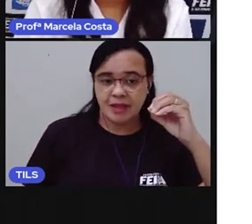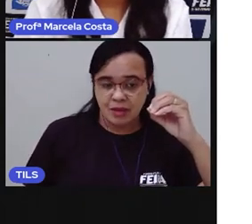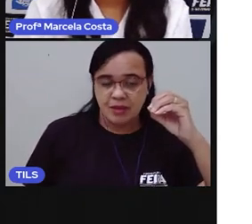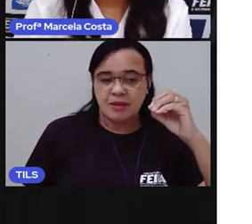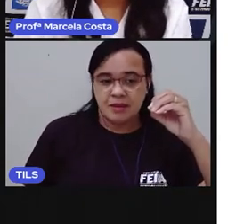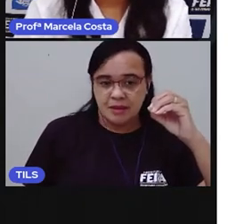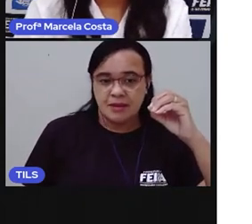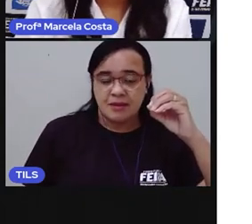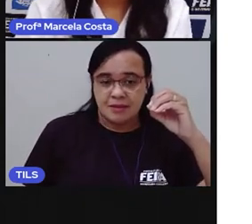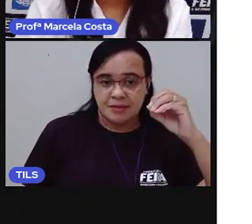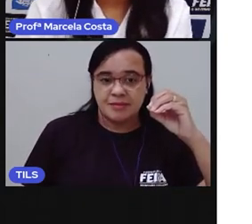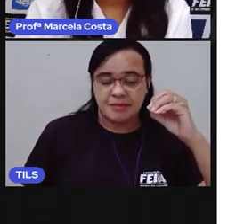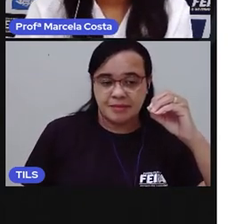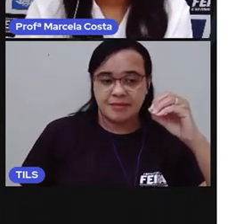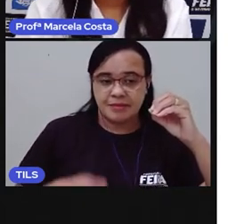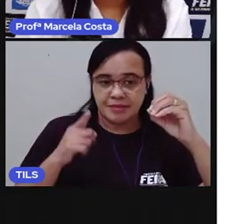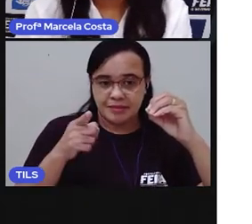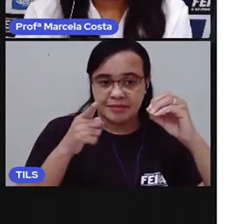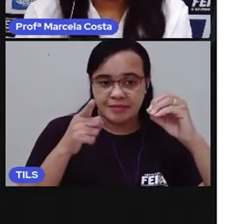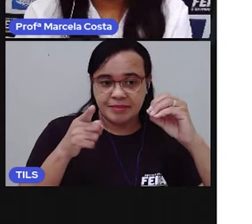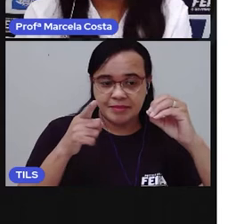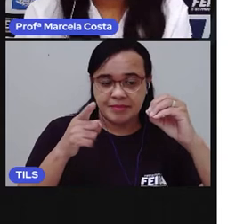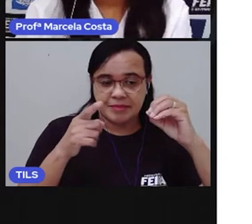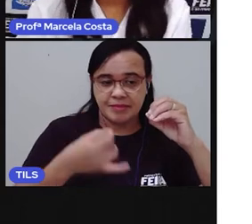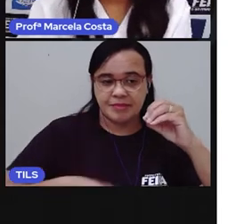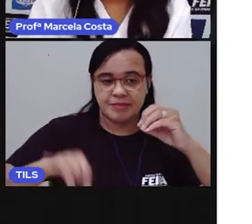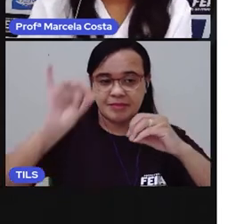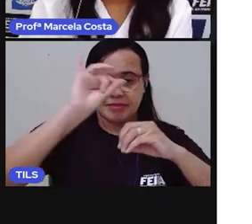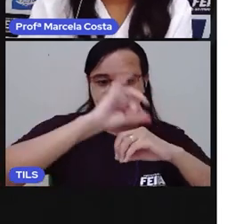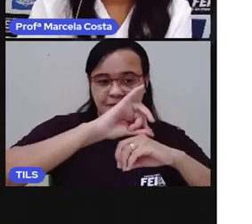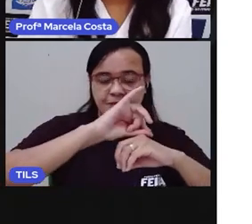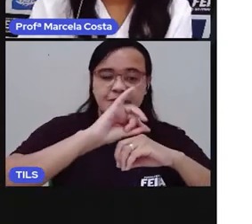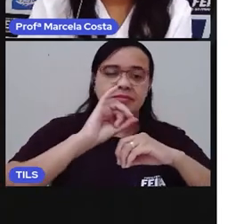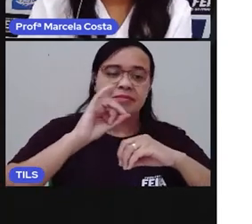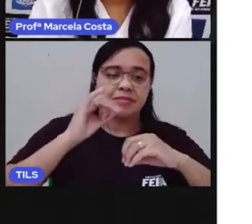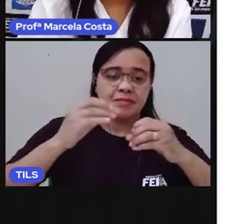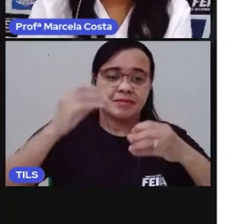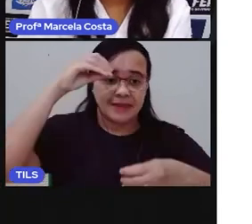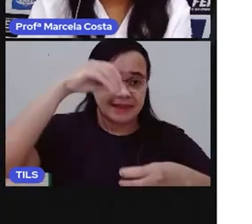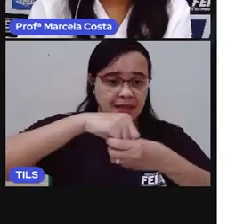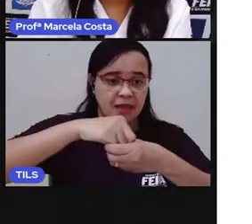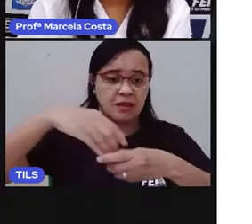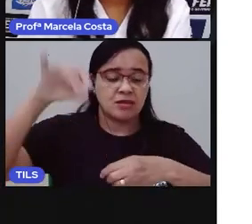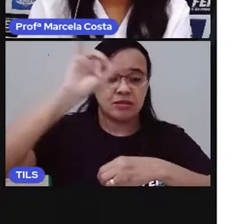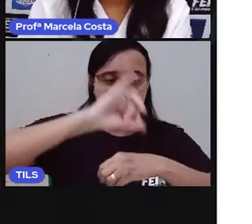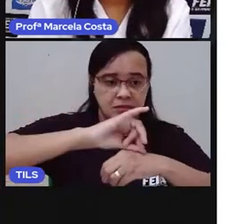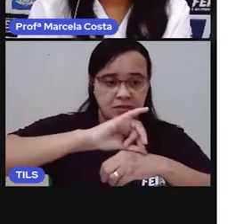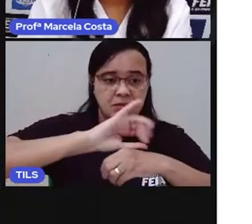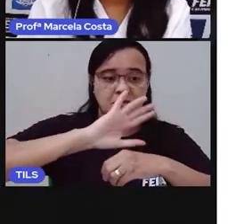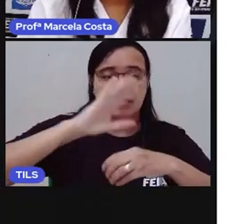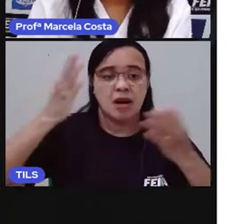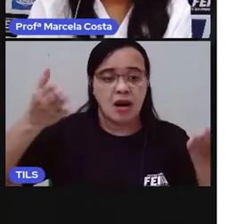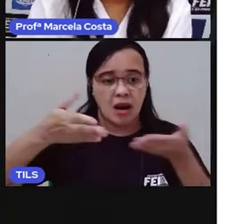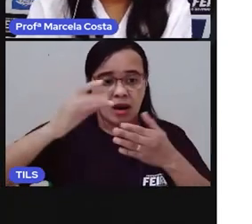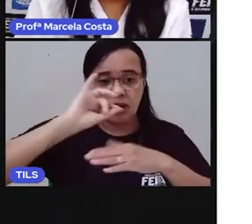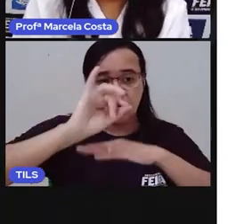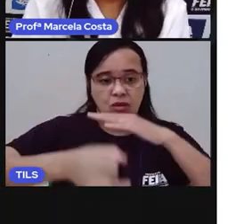Essa é a parte superior. Vamos ver agora a parte inferior.